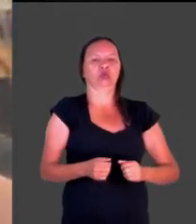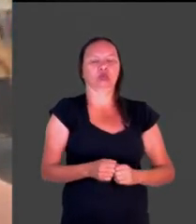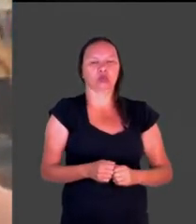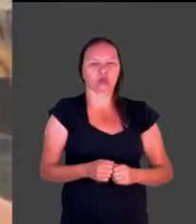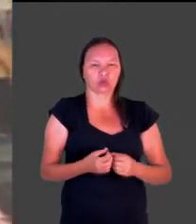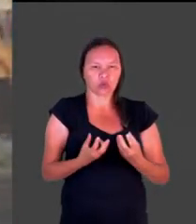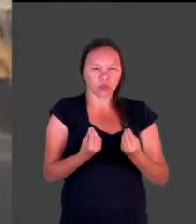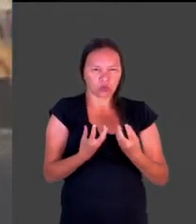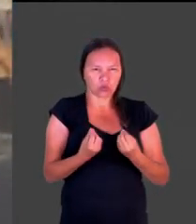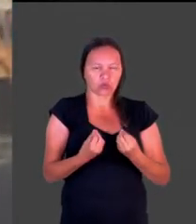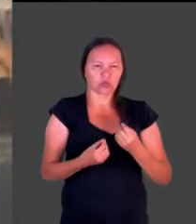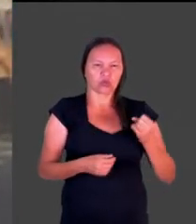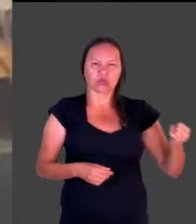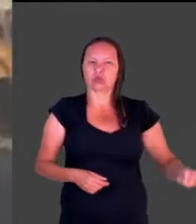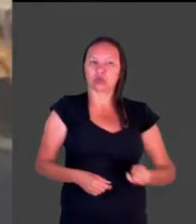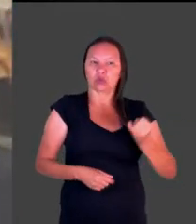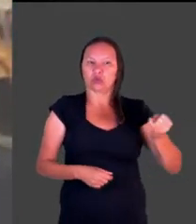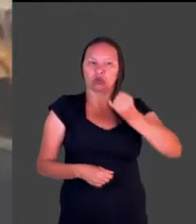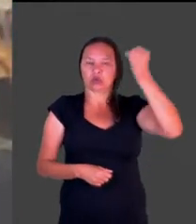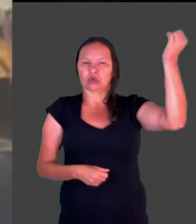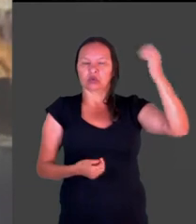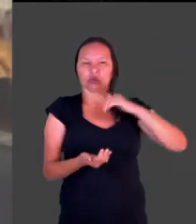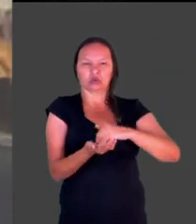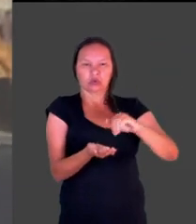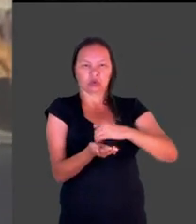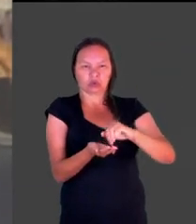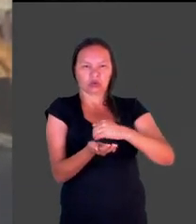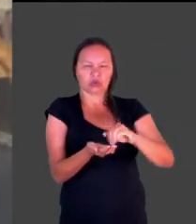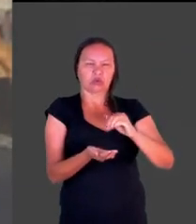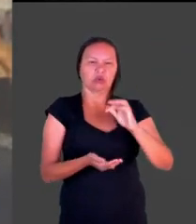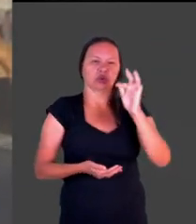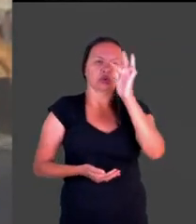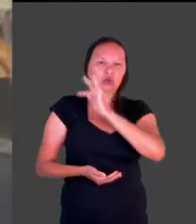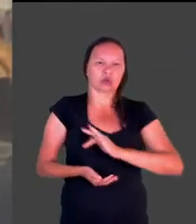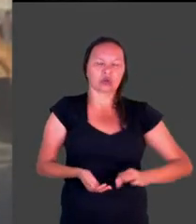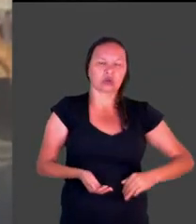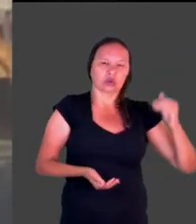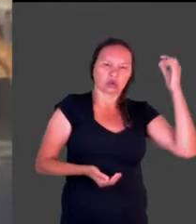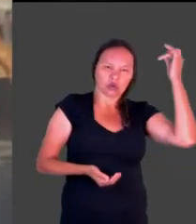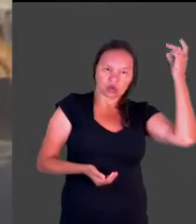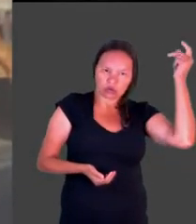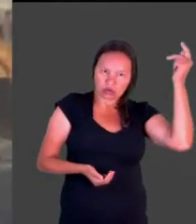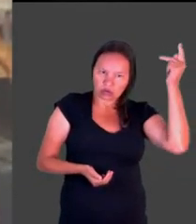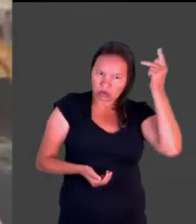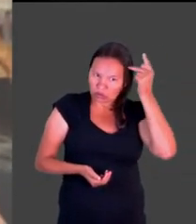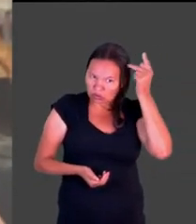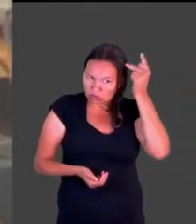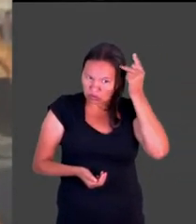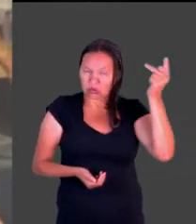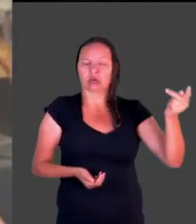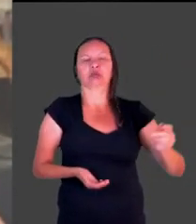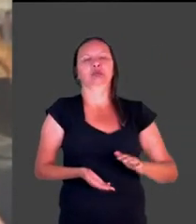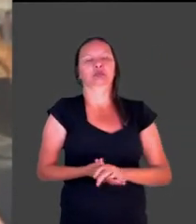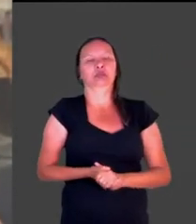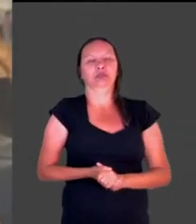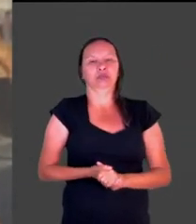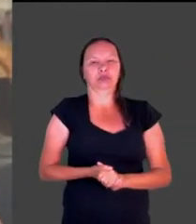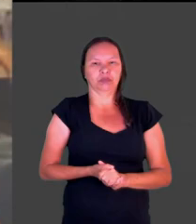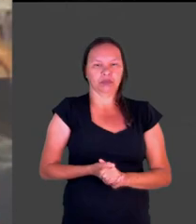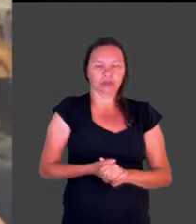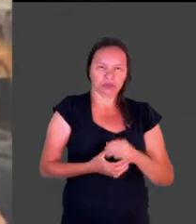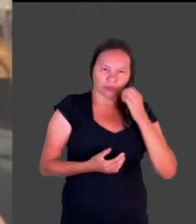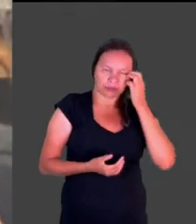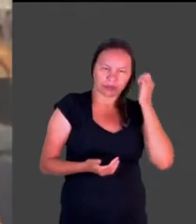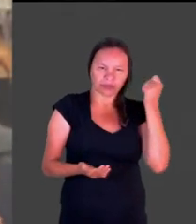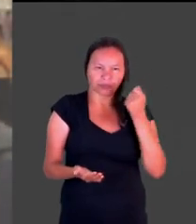o segundo caso é a Secretaria Estadual de São Paulo que tem um histórico de não cumprir o percentual de da de compra